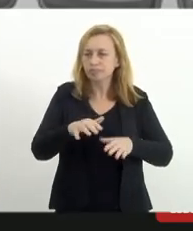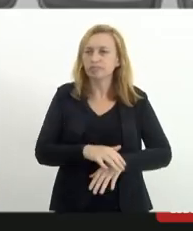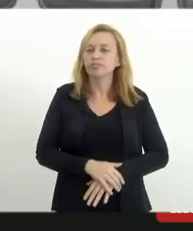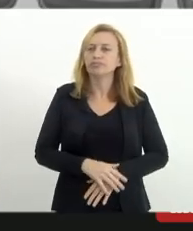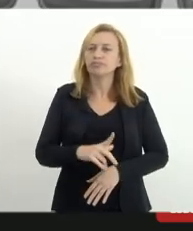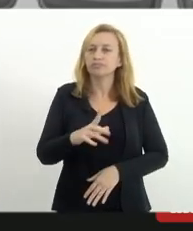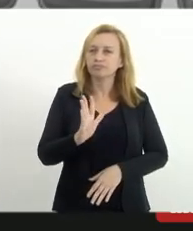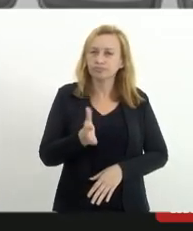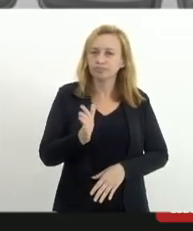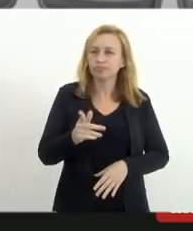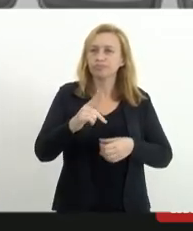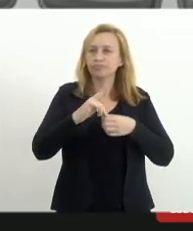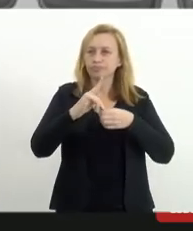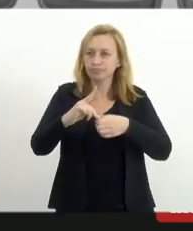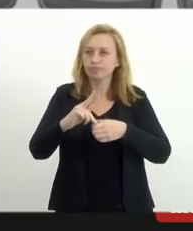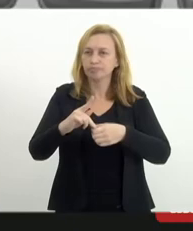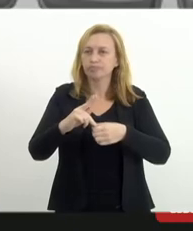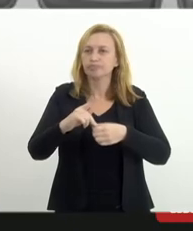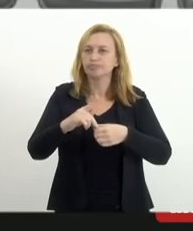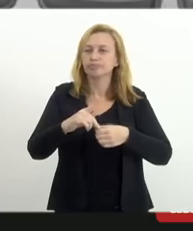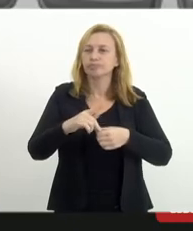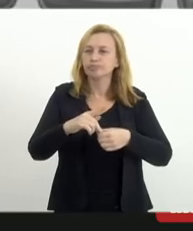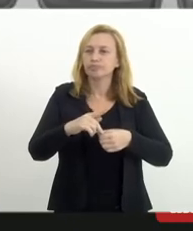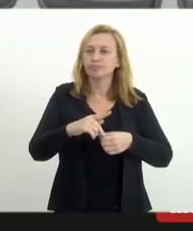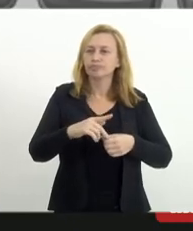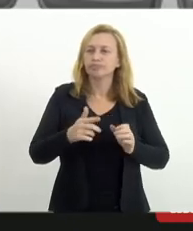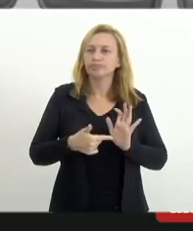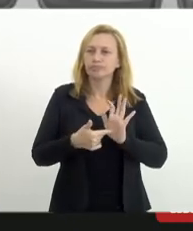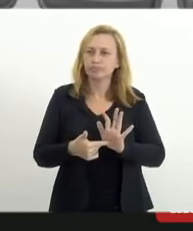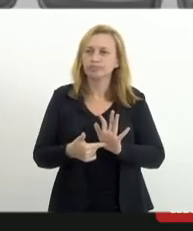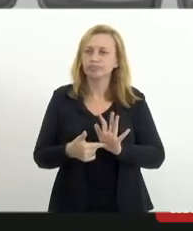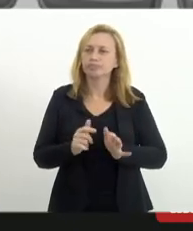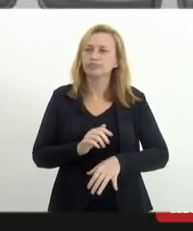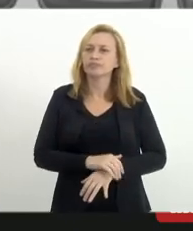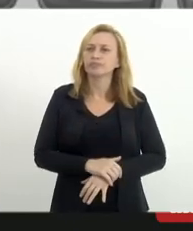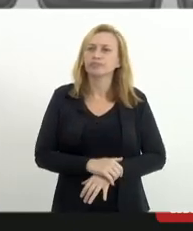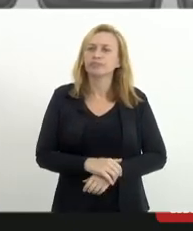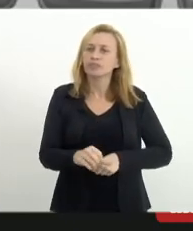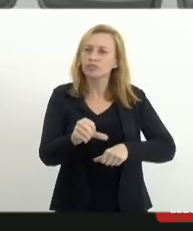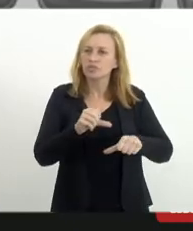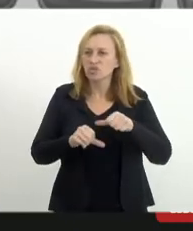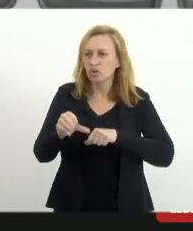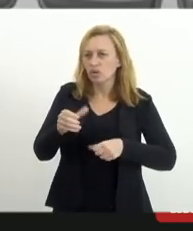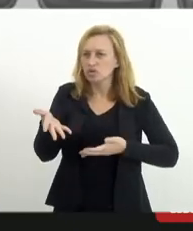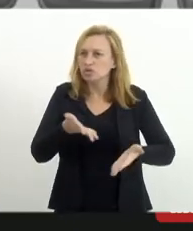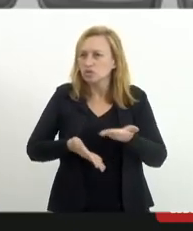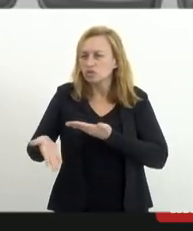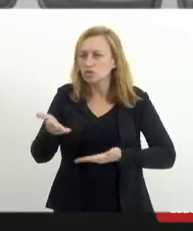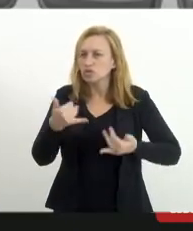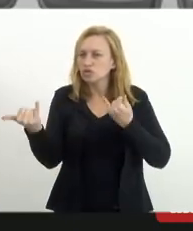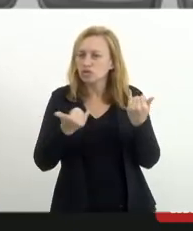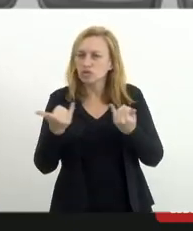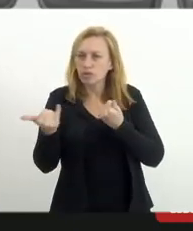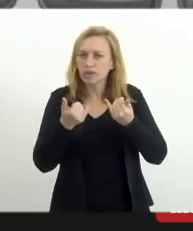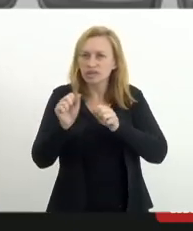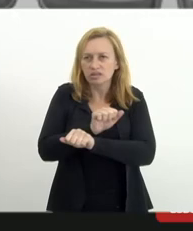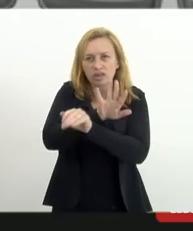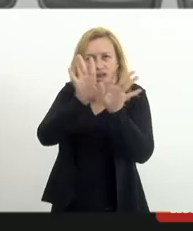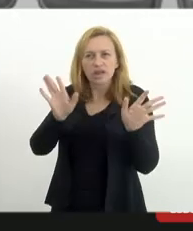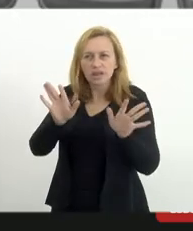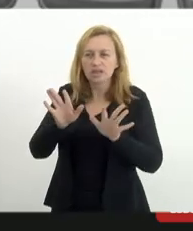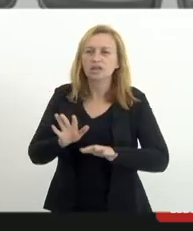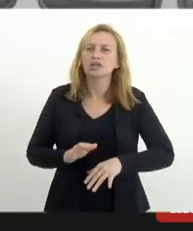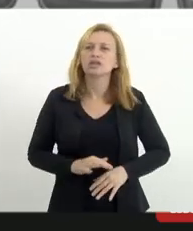a Petrobras mais uma vez sinaliza o aspecto de troca de informações, de total transparência, de modo